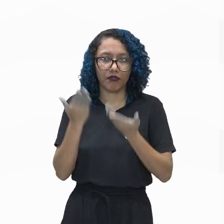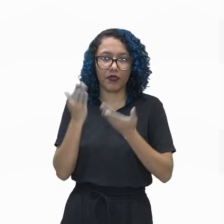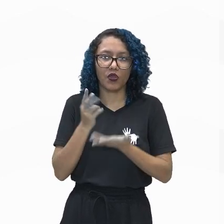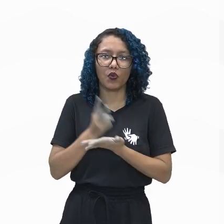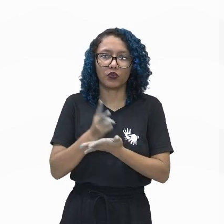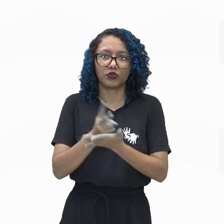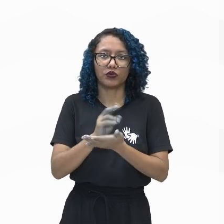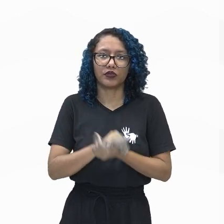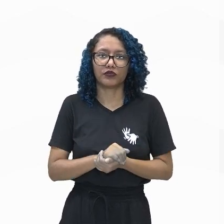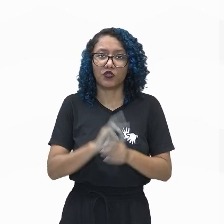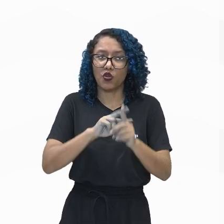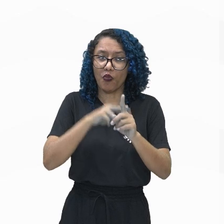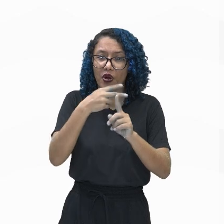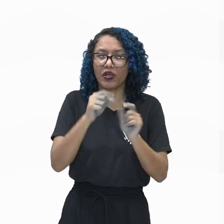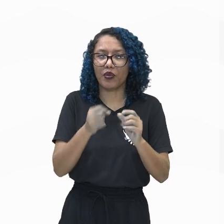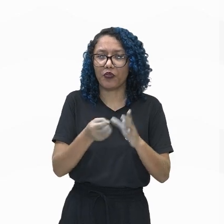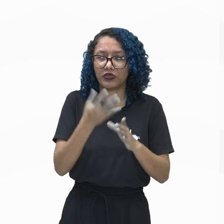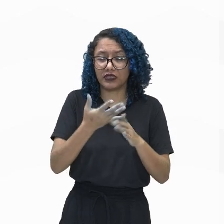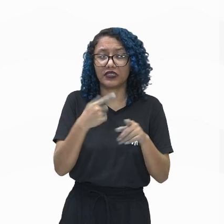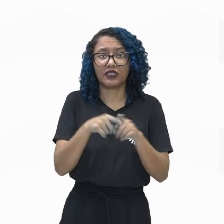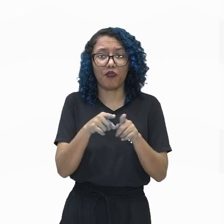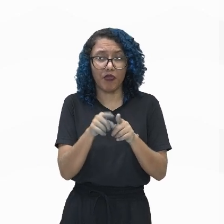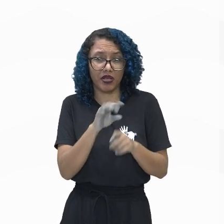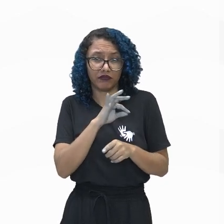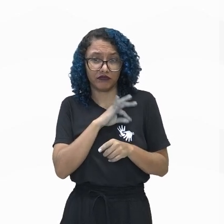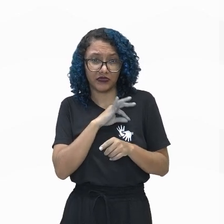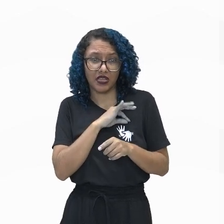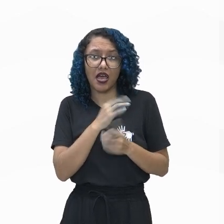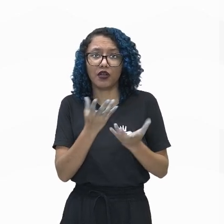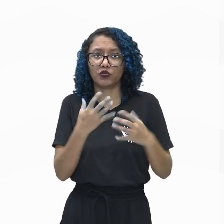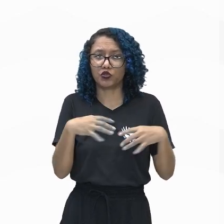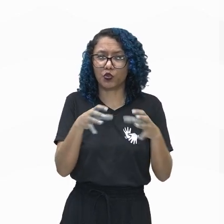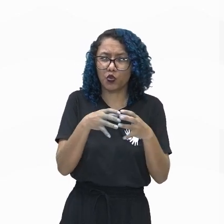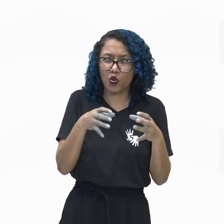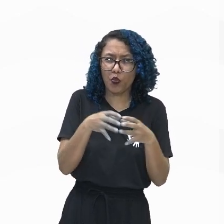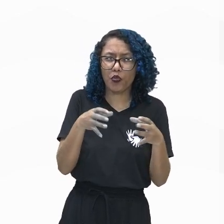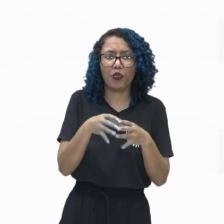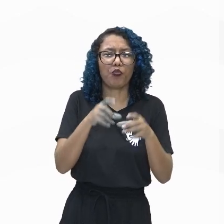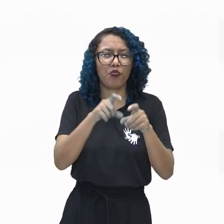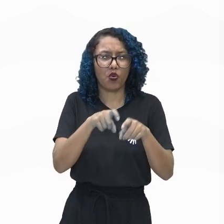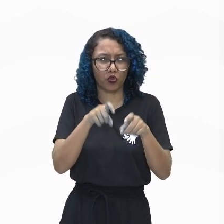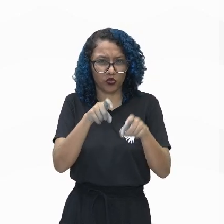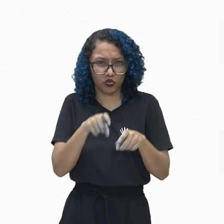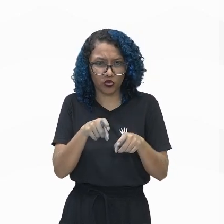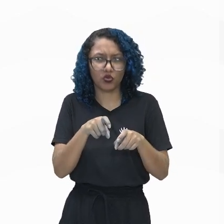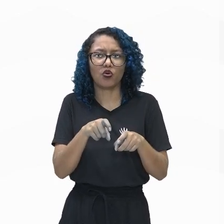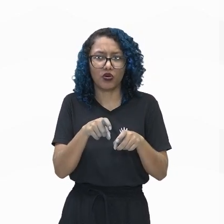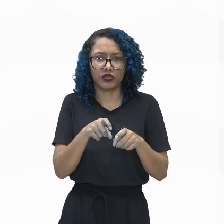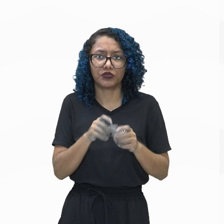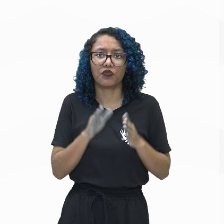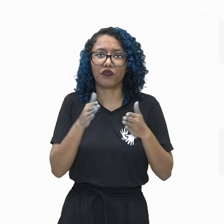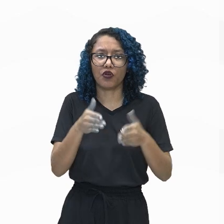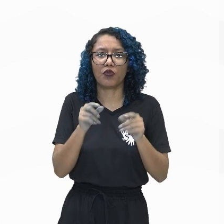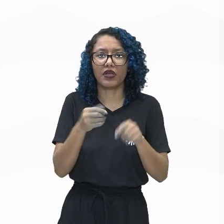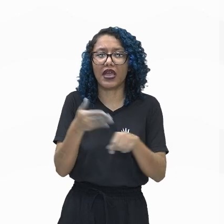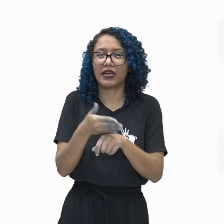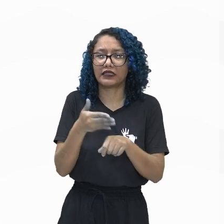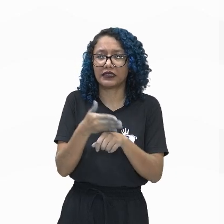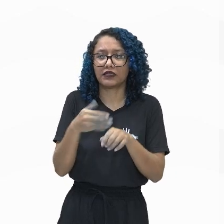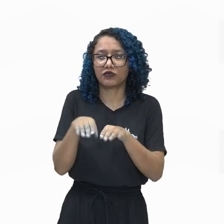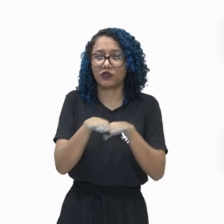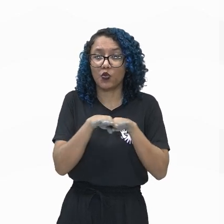pequenos produtores agrícolas com acesso a recursos. Nós temos no 2.4 promover